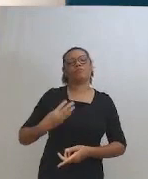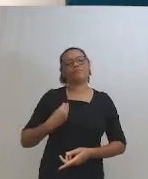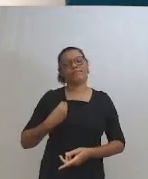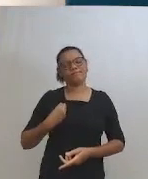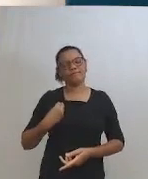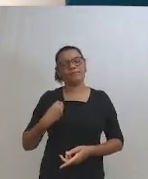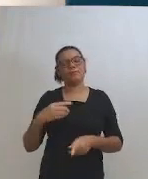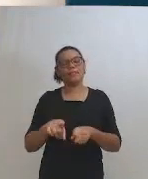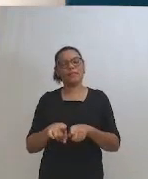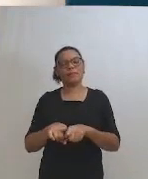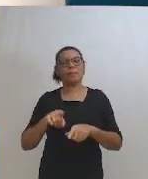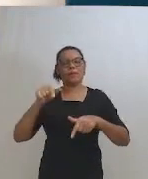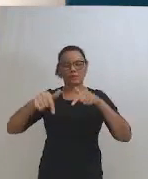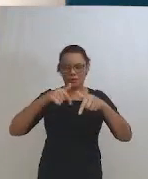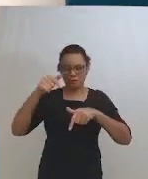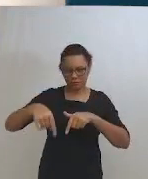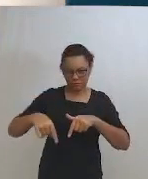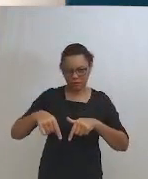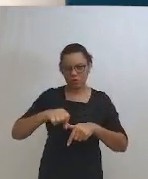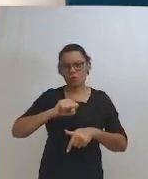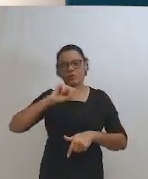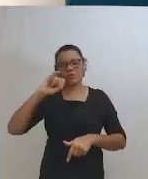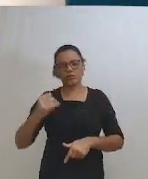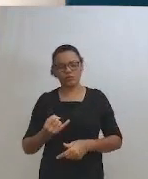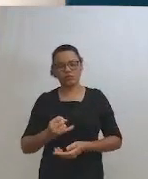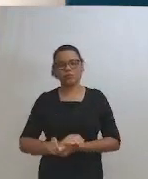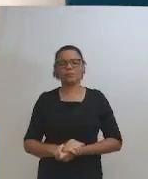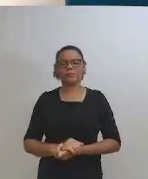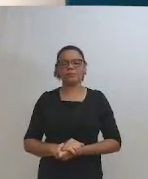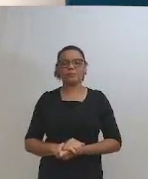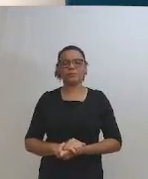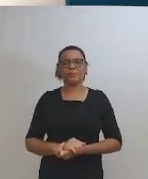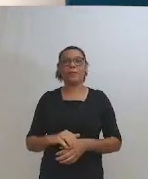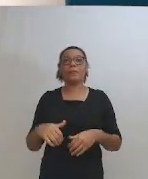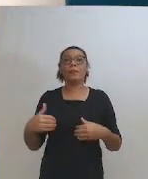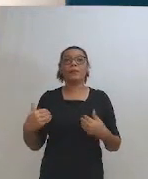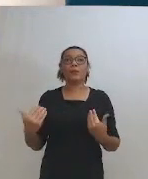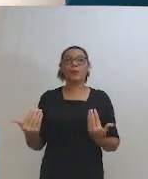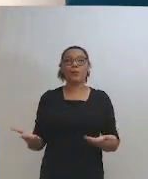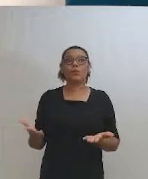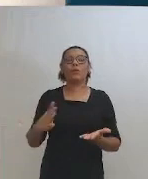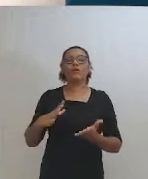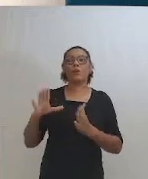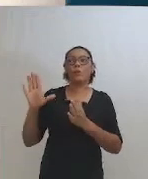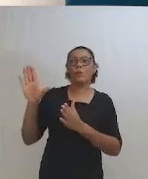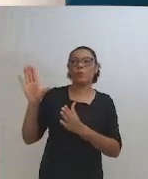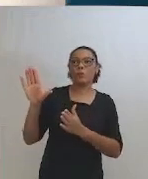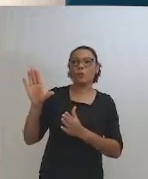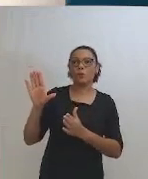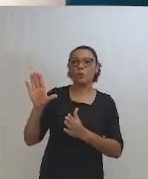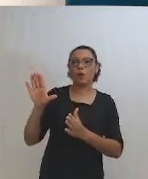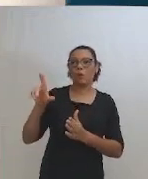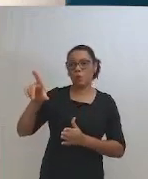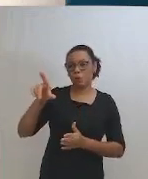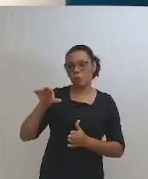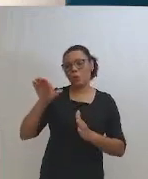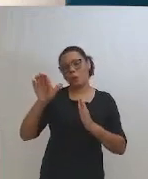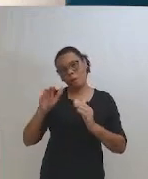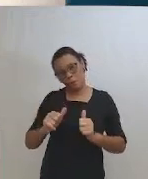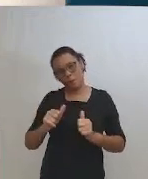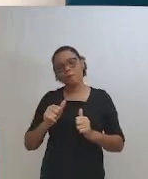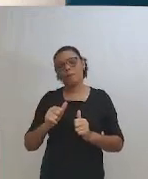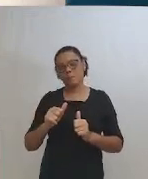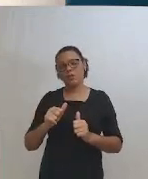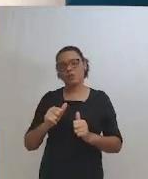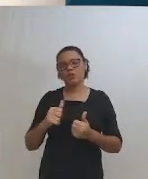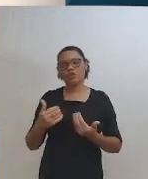servidores. E quanto ao pedido de preferência, é uma questão muito